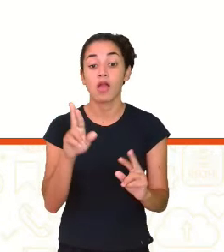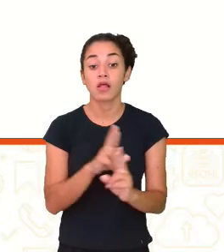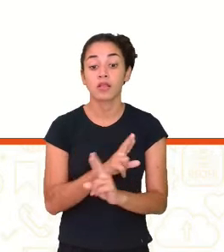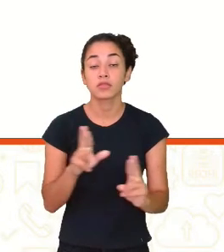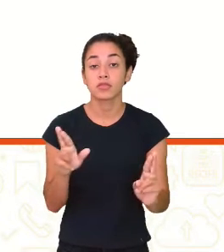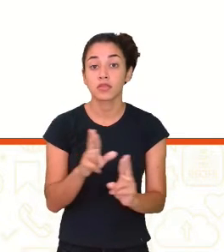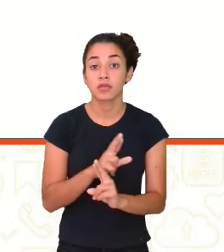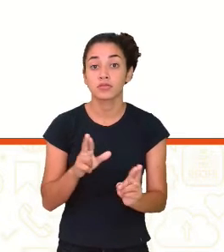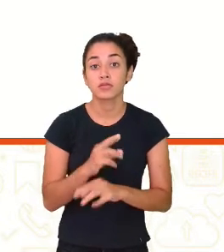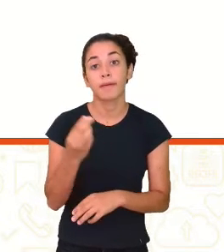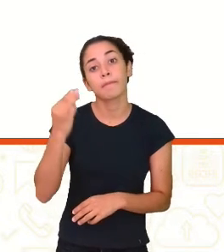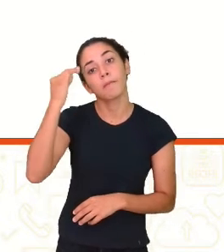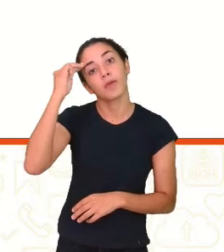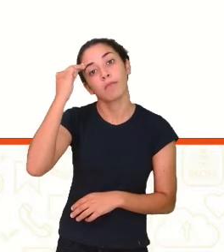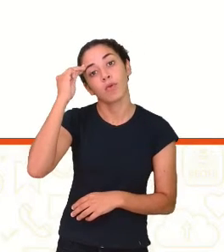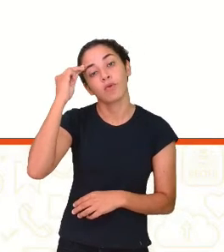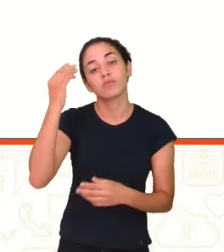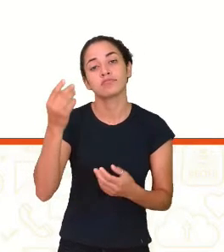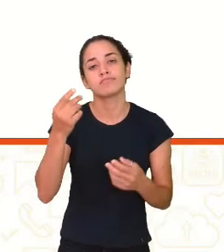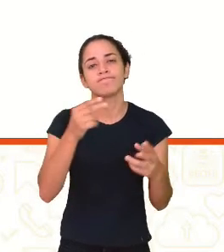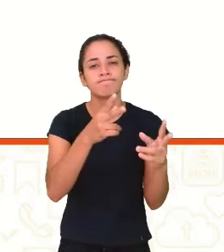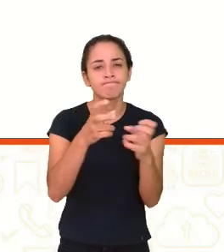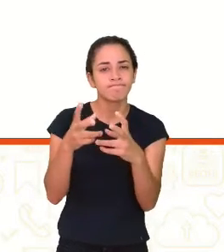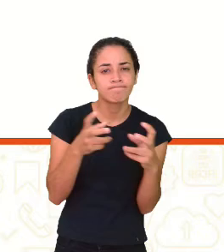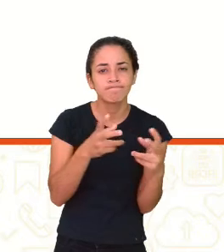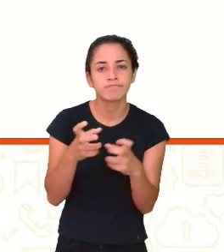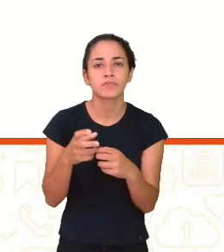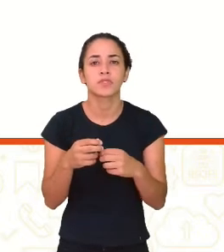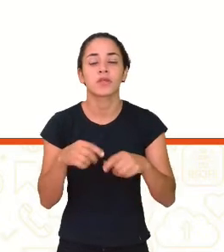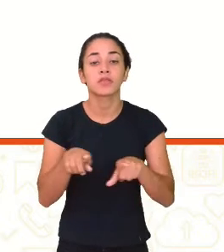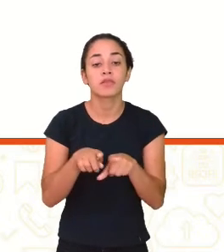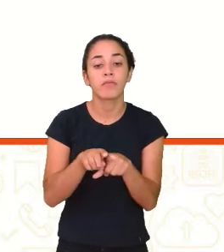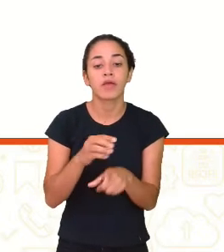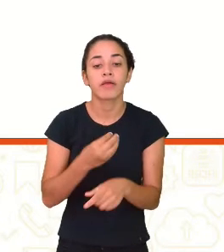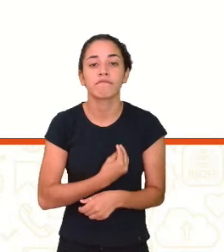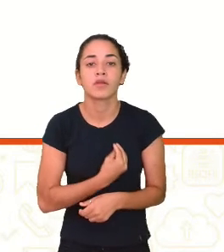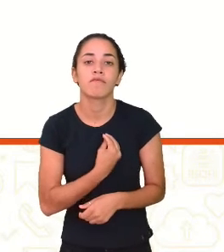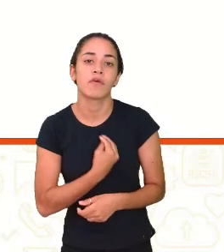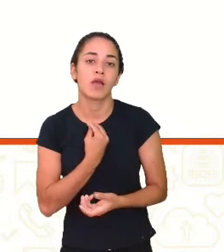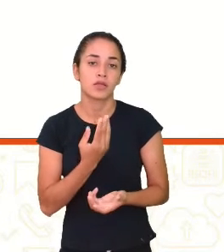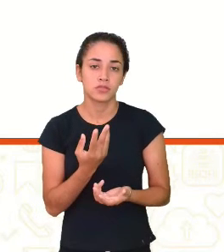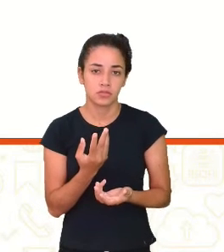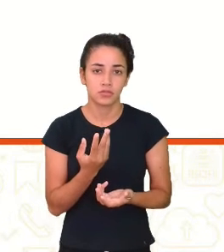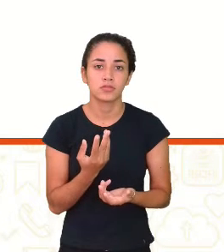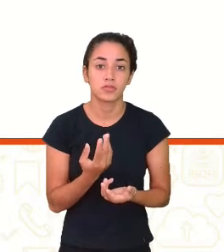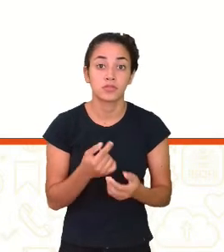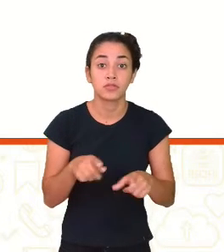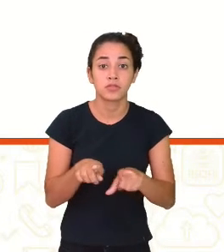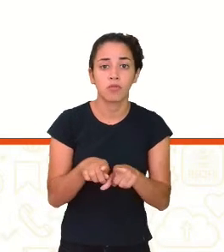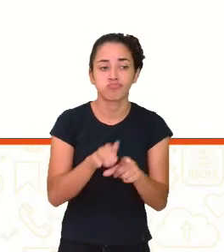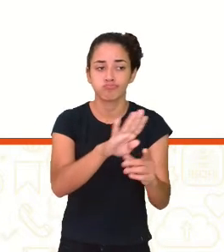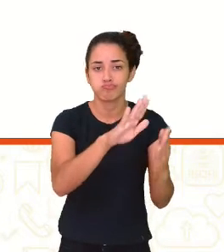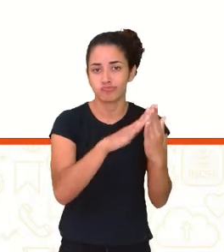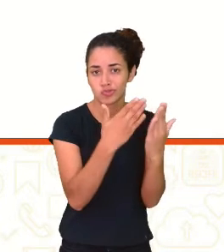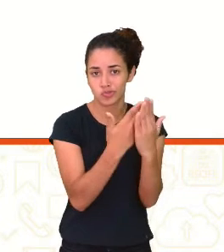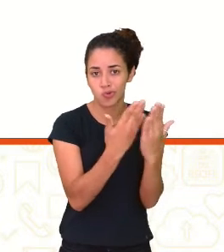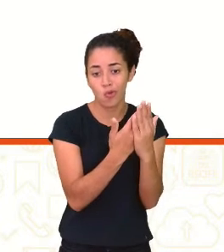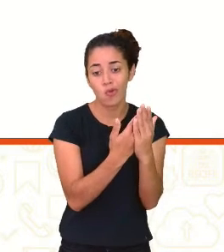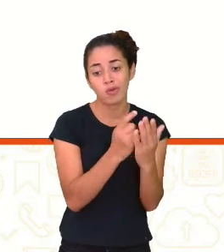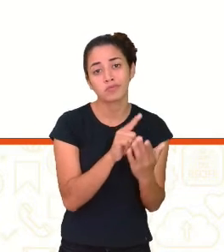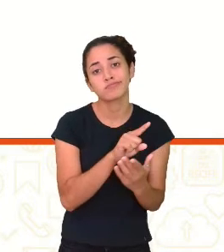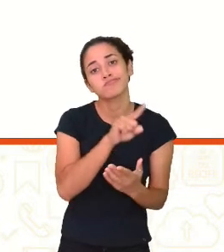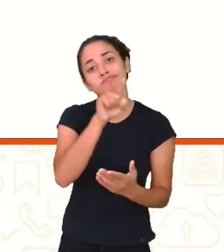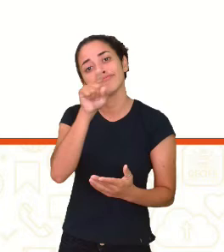relacionada às memórias, percepções e vivências do estudante, tanto na vida escolar